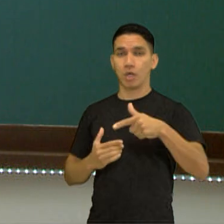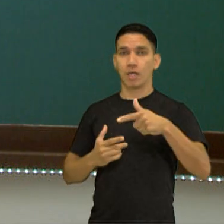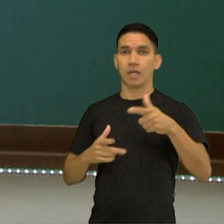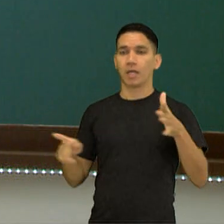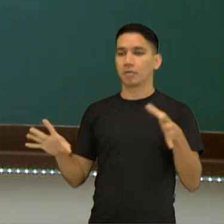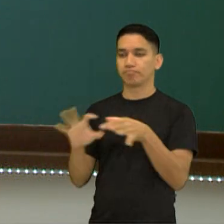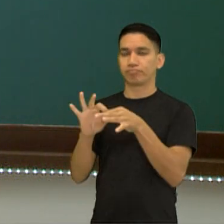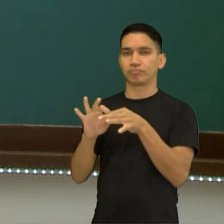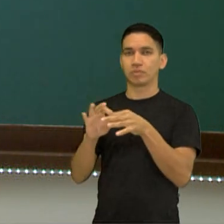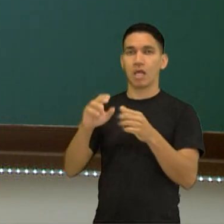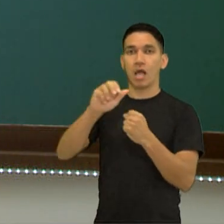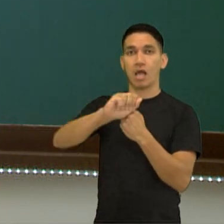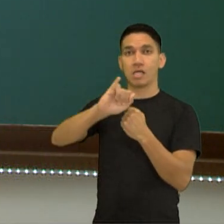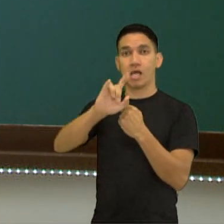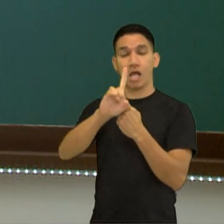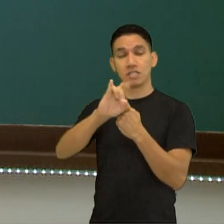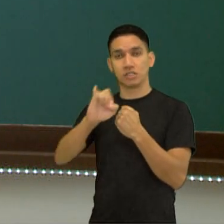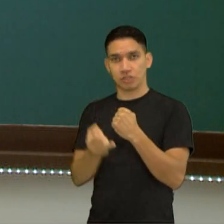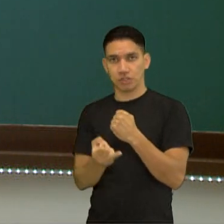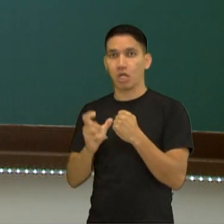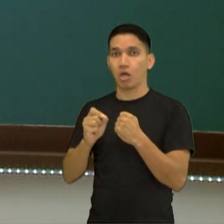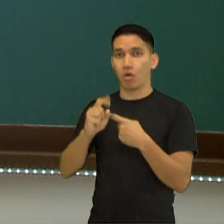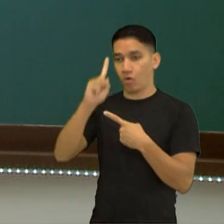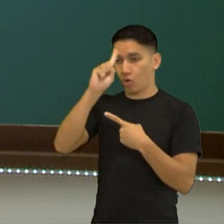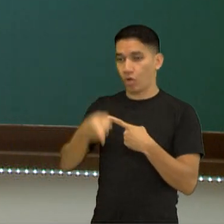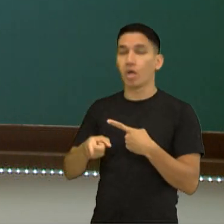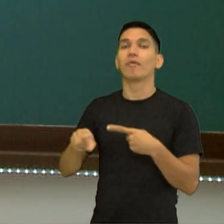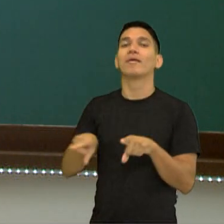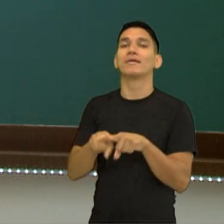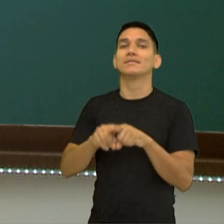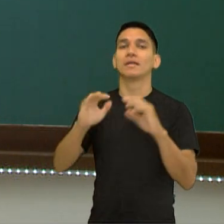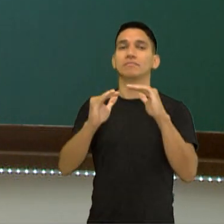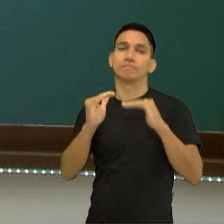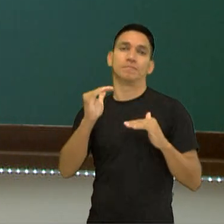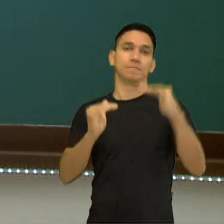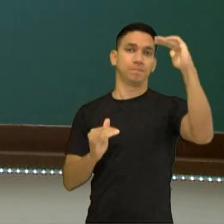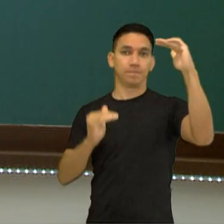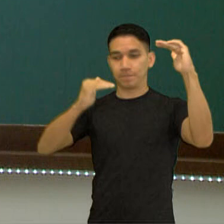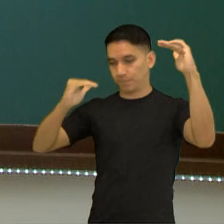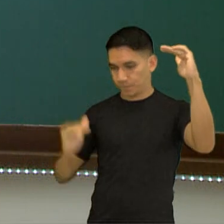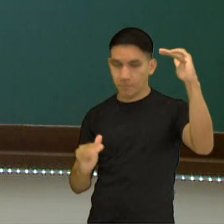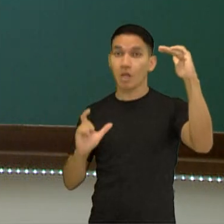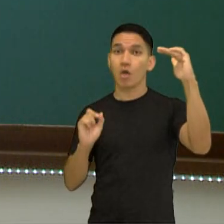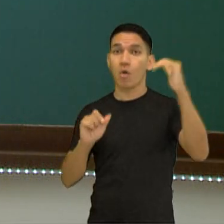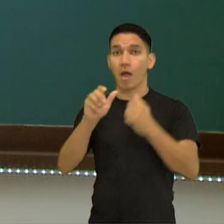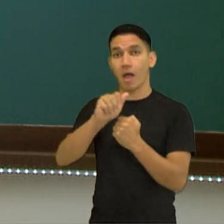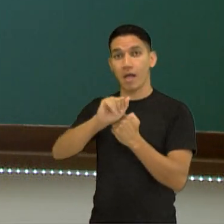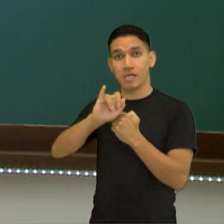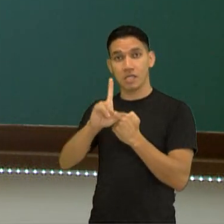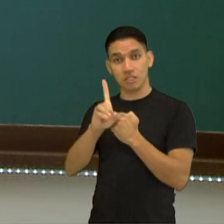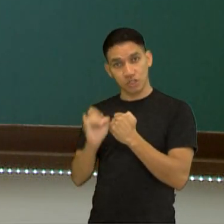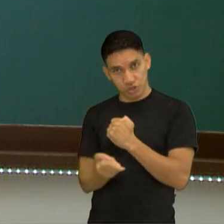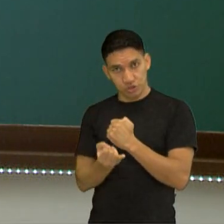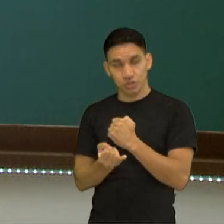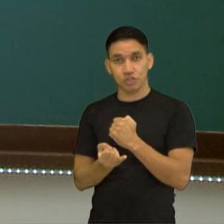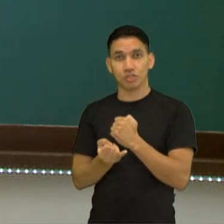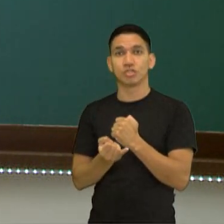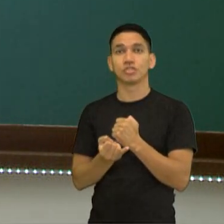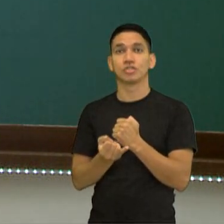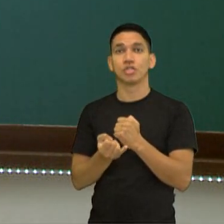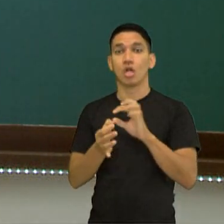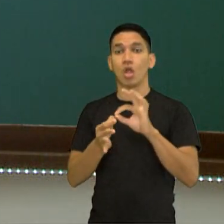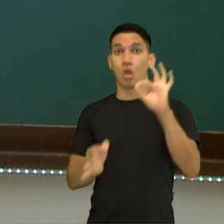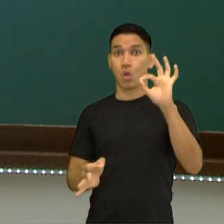adjetivos superioridade e inferioridade para adjetivos longos,